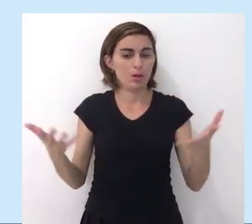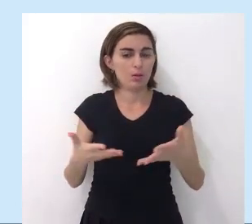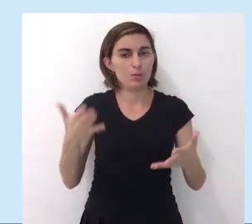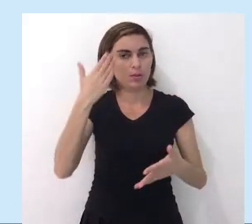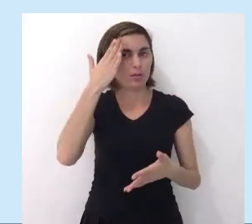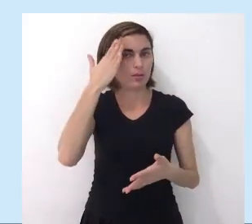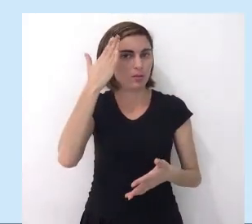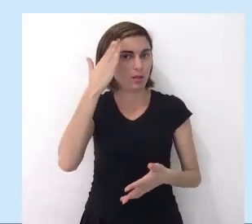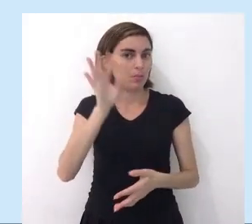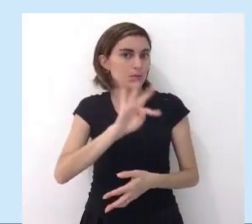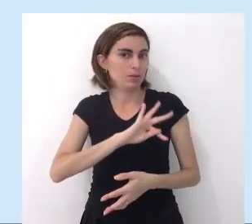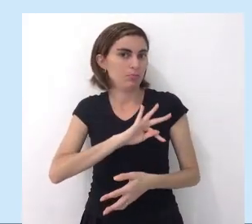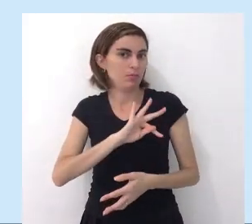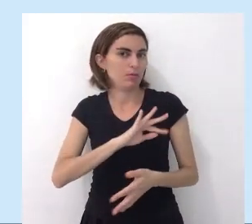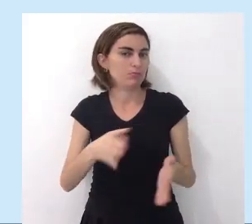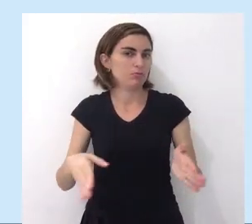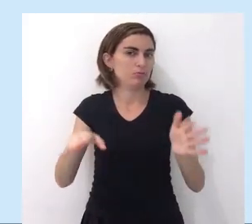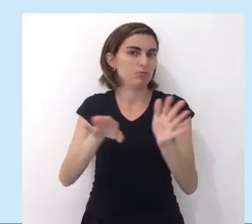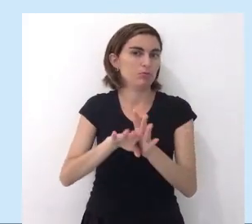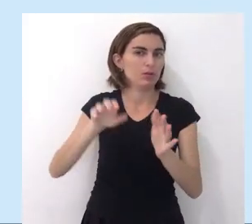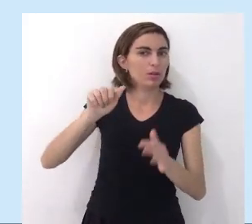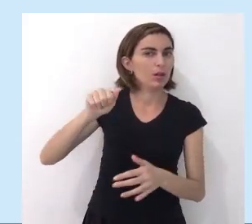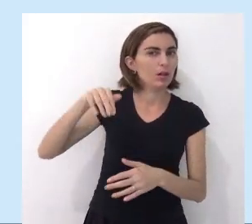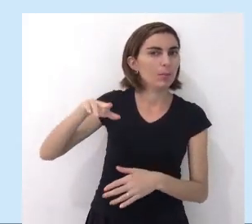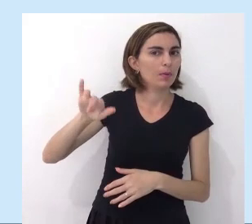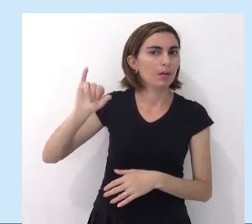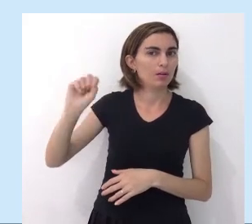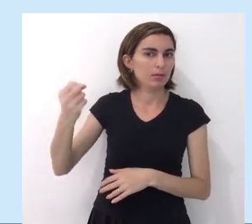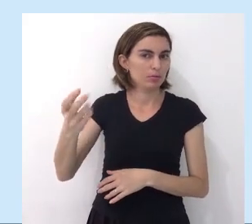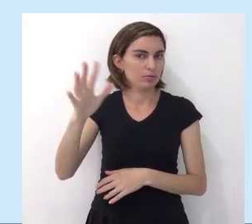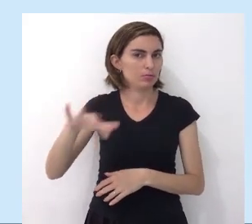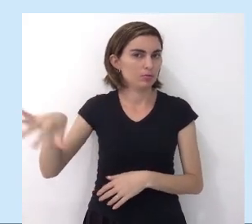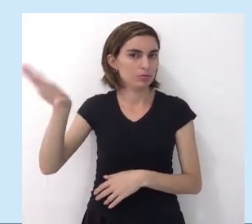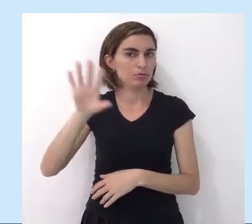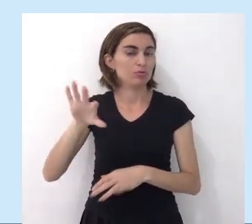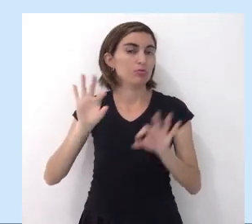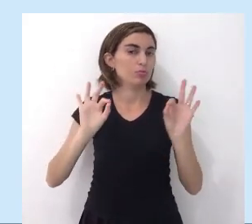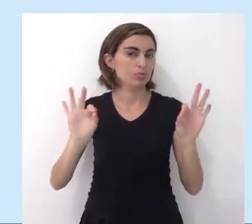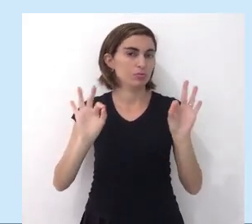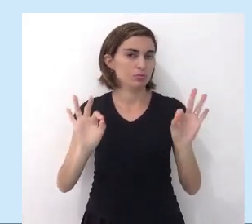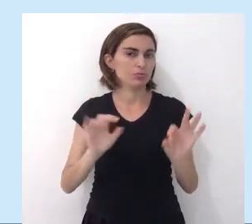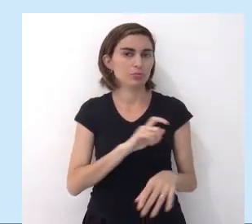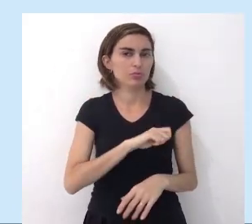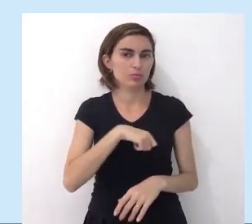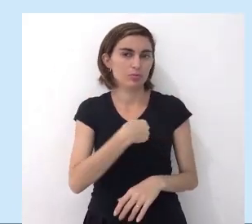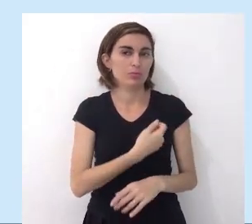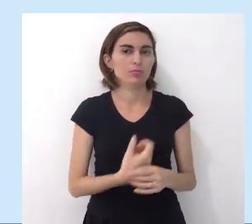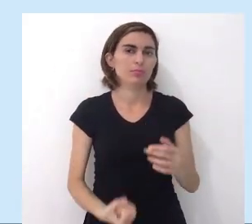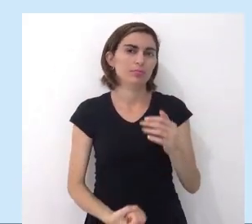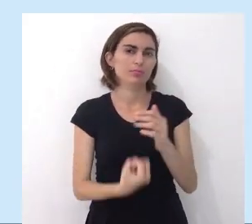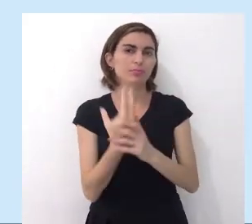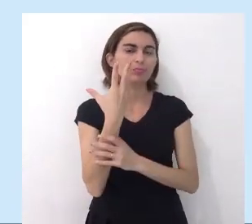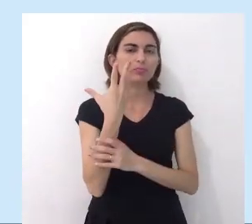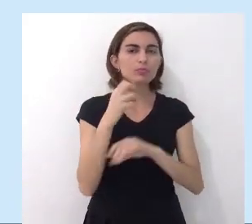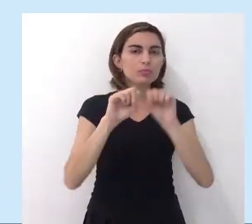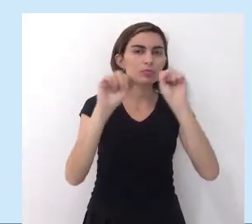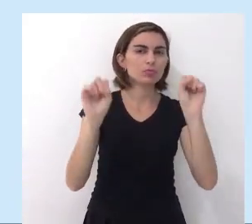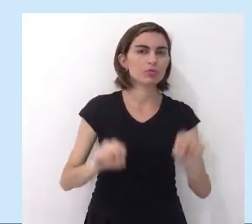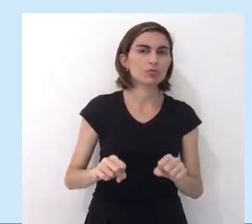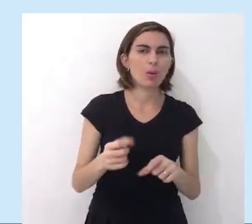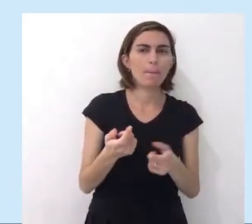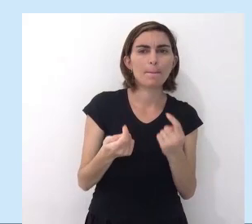sabem a técnica de chegar às Américas. Então, por meio dessa exclusividade, os espanhóis criam um verdadeiro sistema